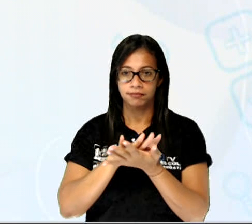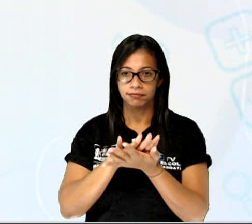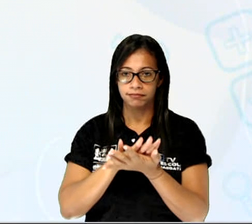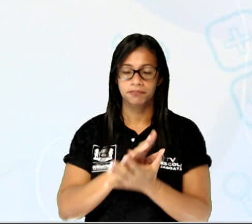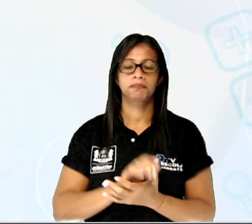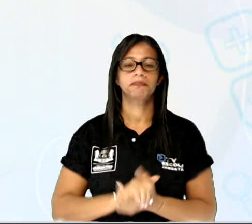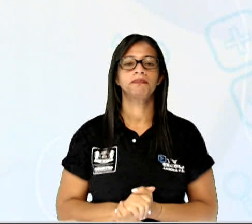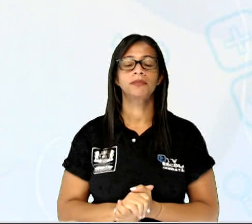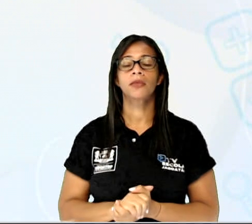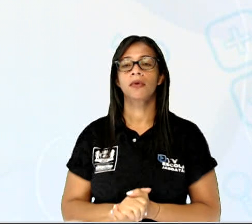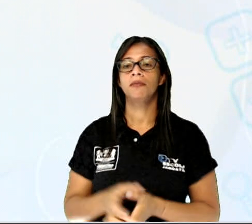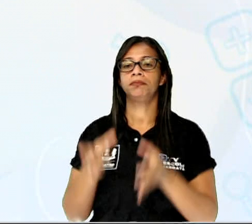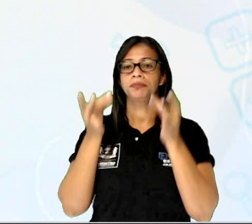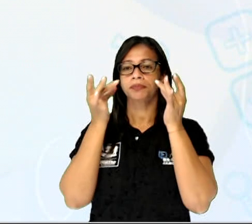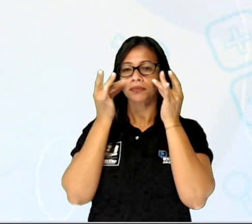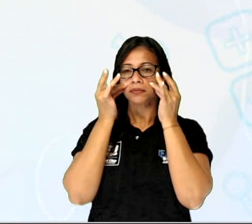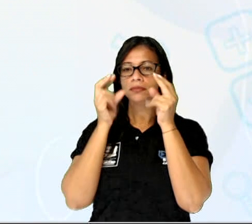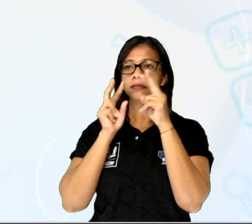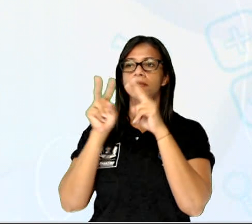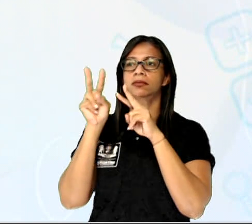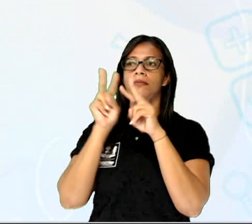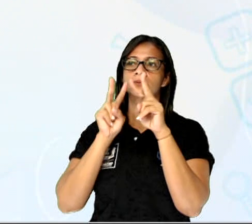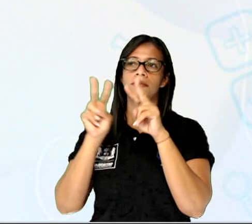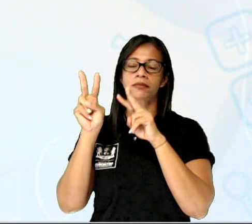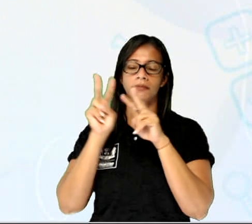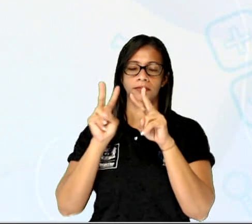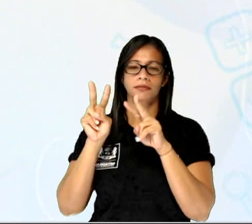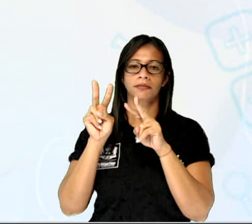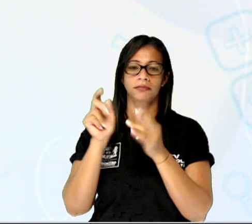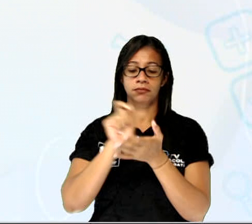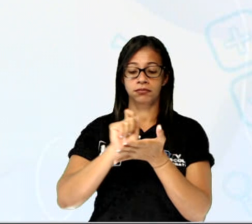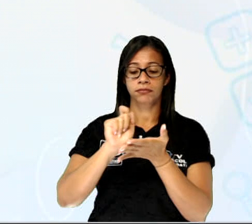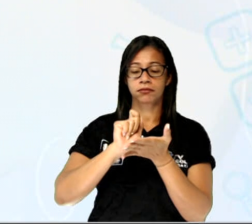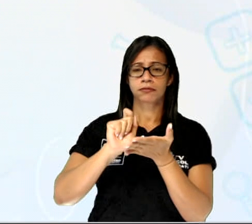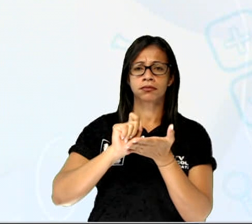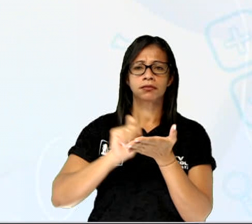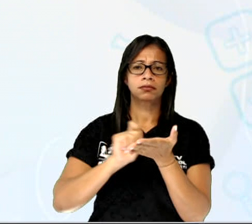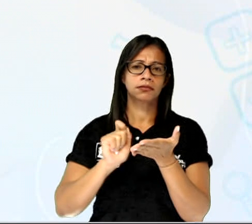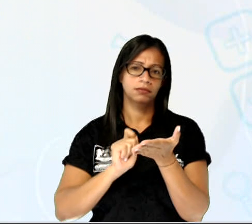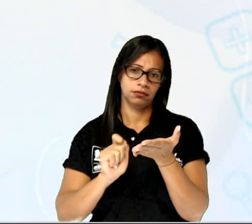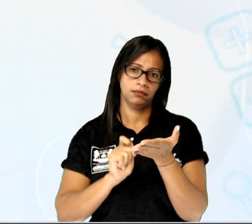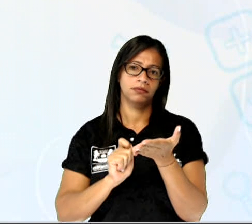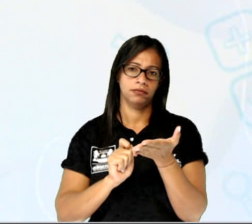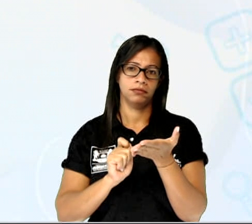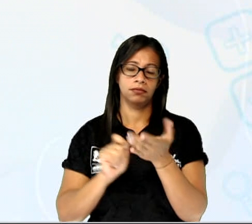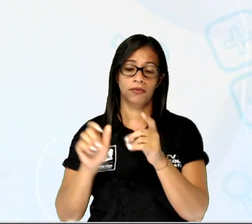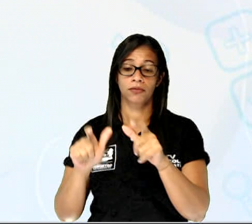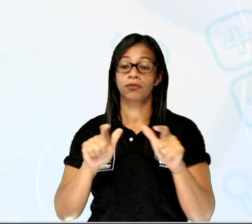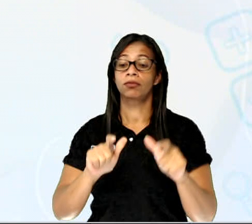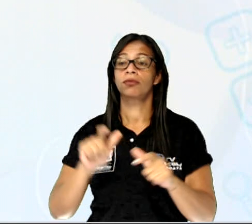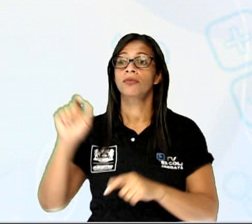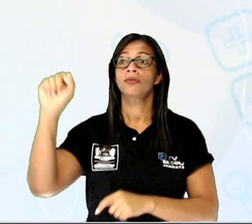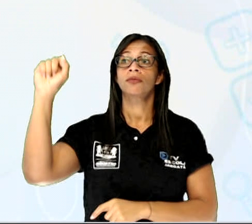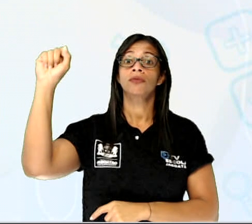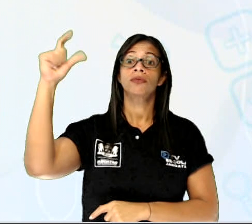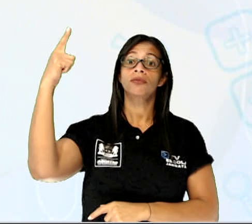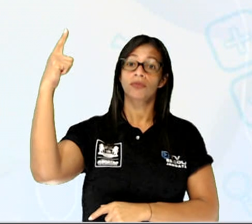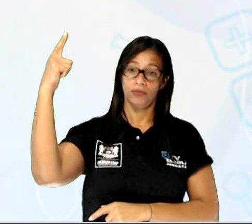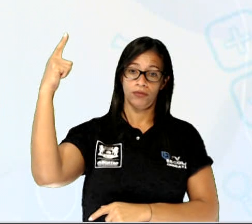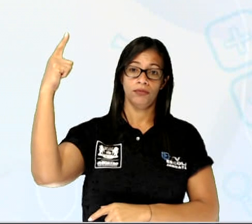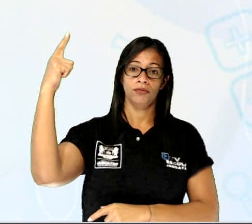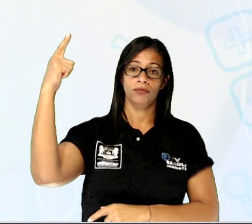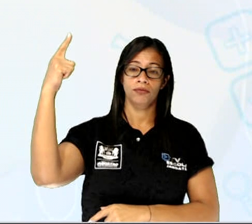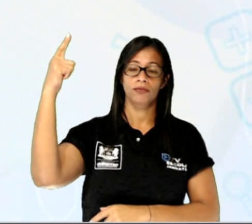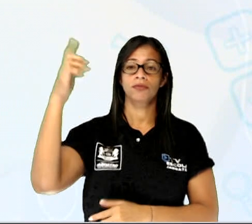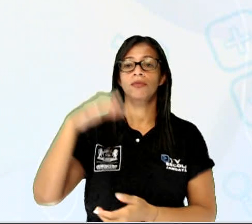Observe a imagem e vamos descrever a posição do sol quando a sombra é mais